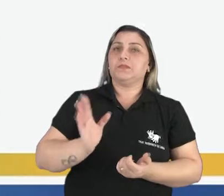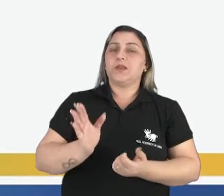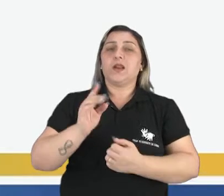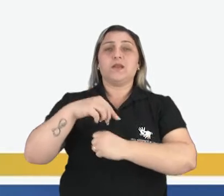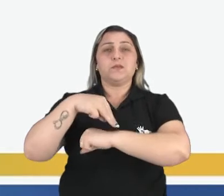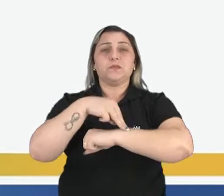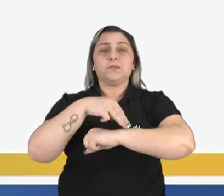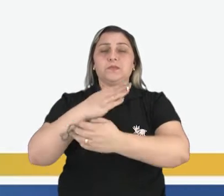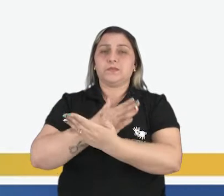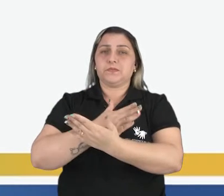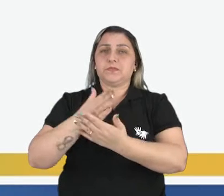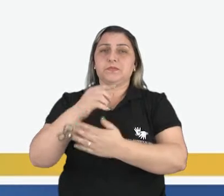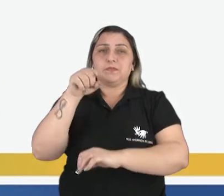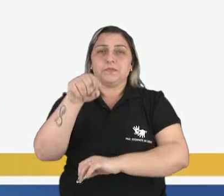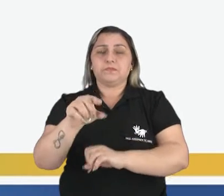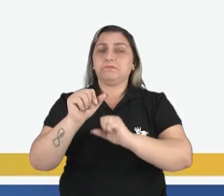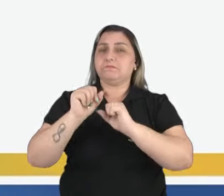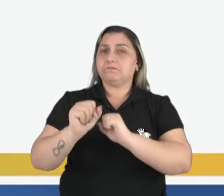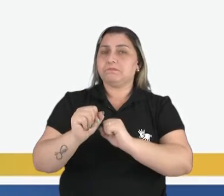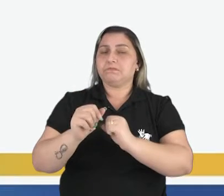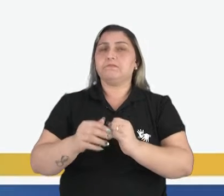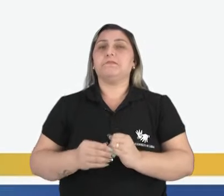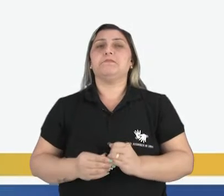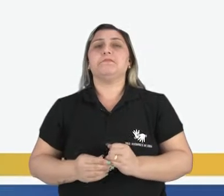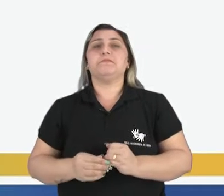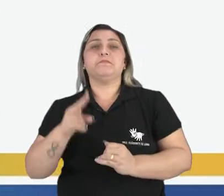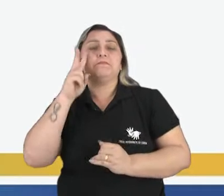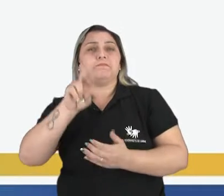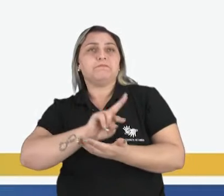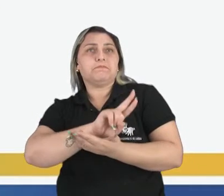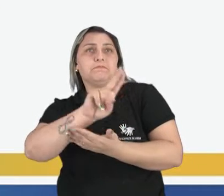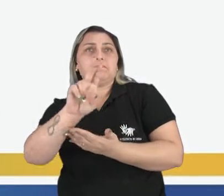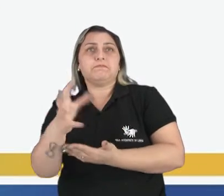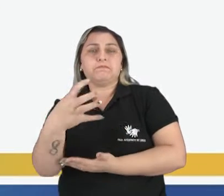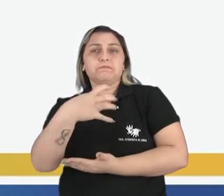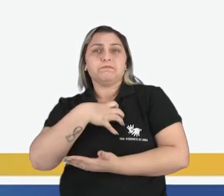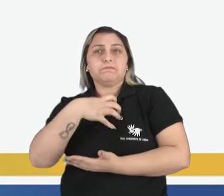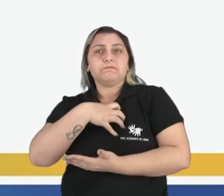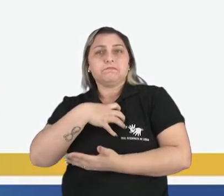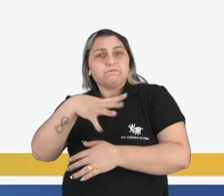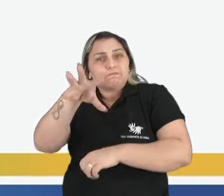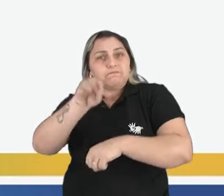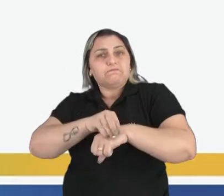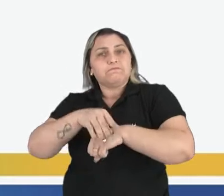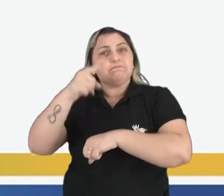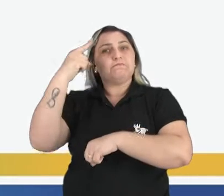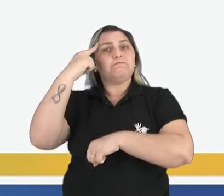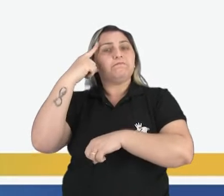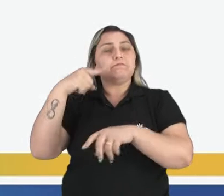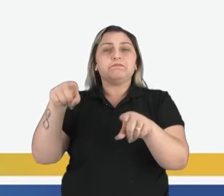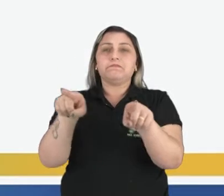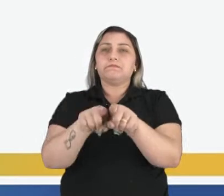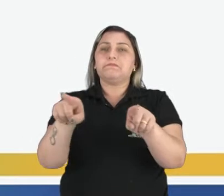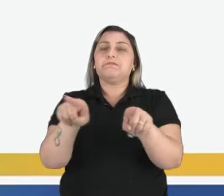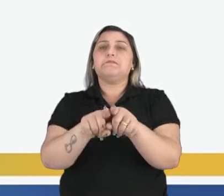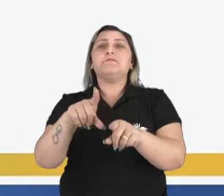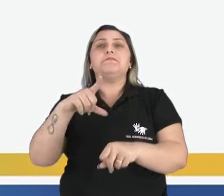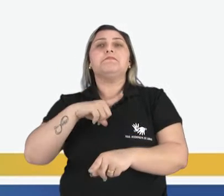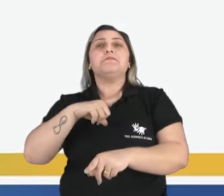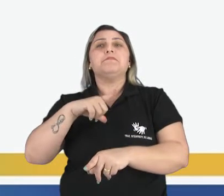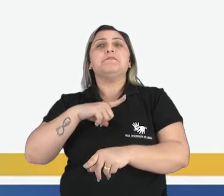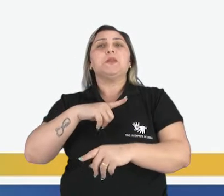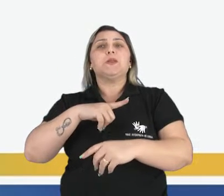momento inicial, vocês podem estar vendo diferentes modos de conhecer. Então, vamos ter o